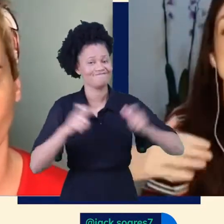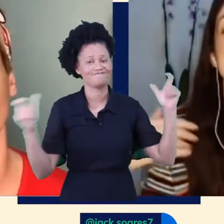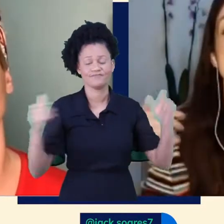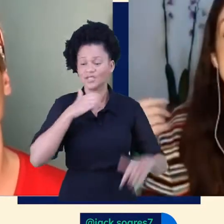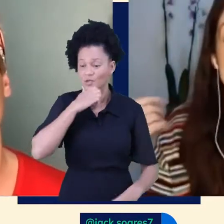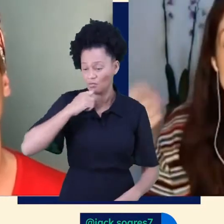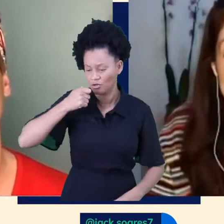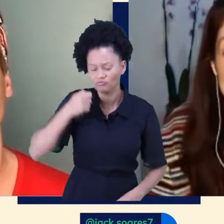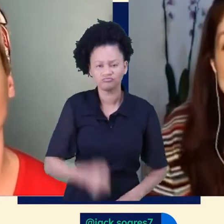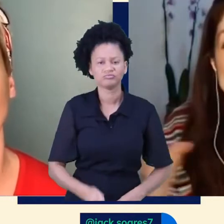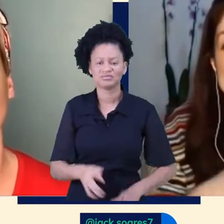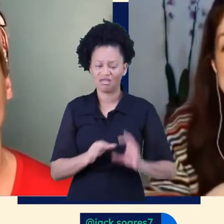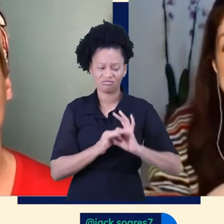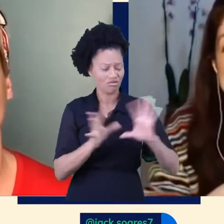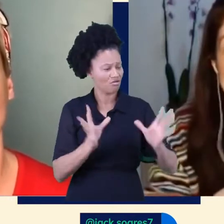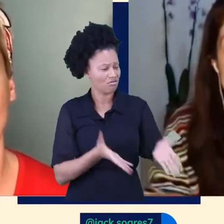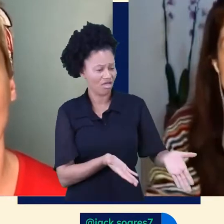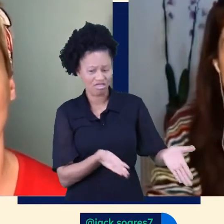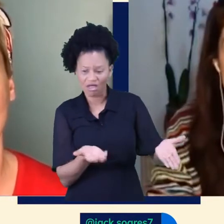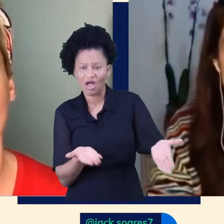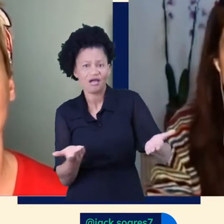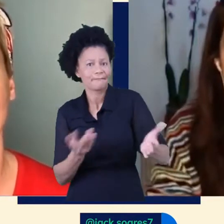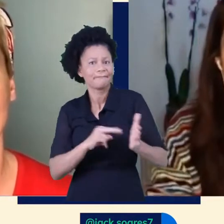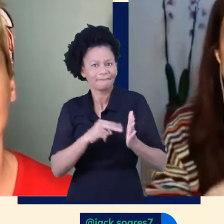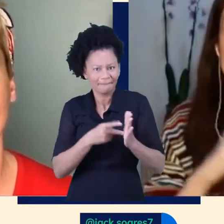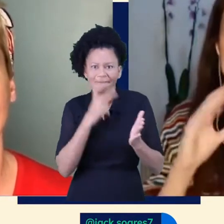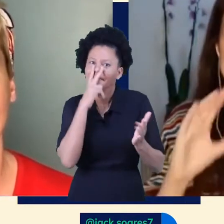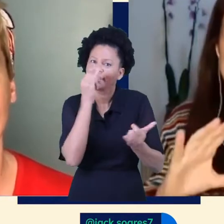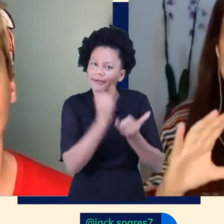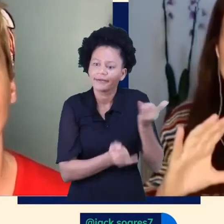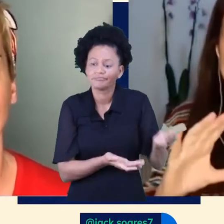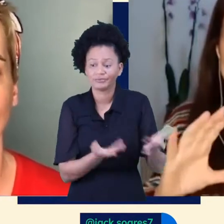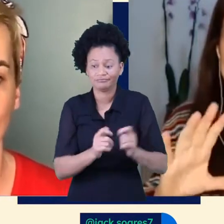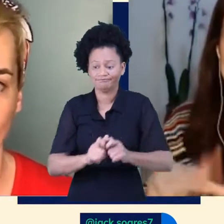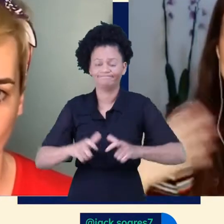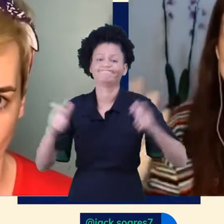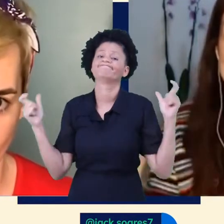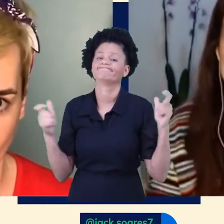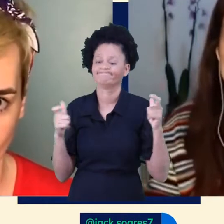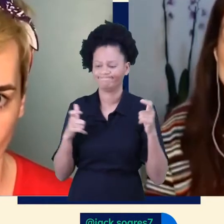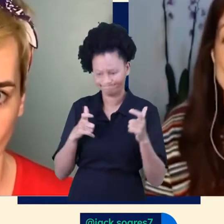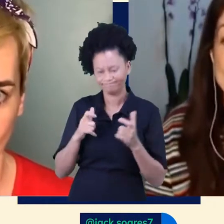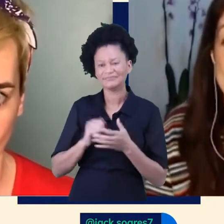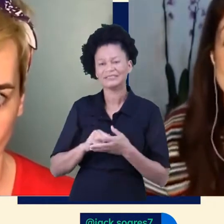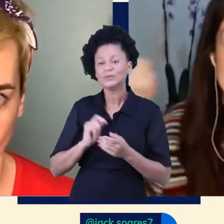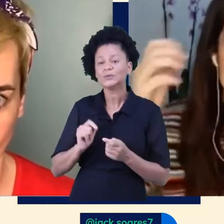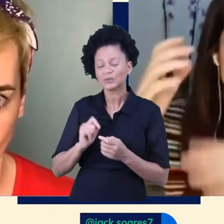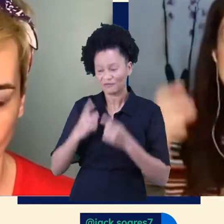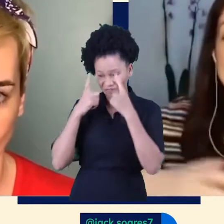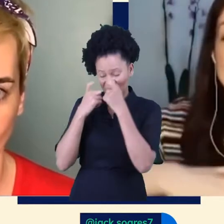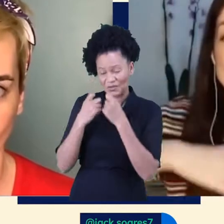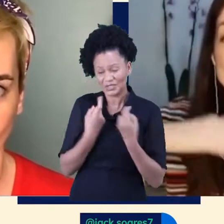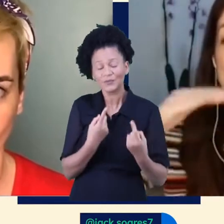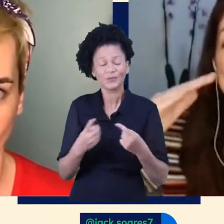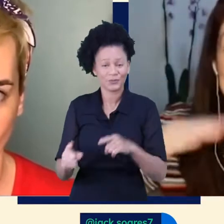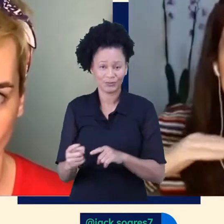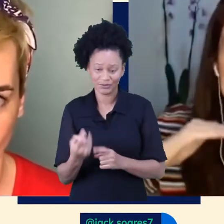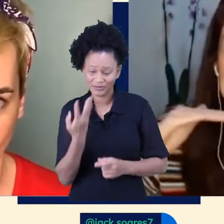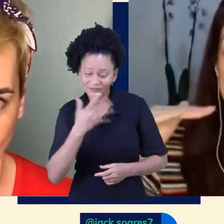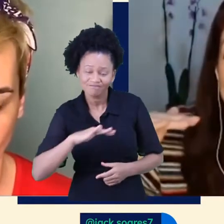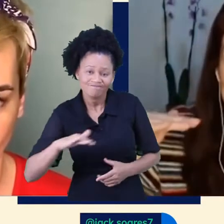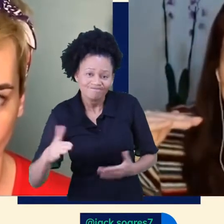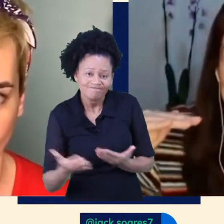por isso que a gente tem tanto abuso sexual de crianças, tá bom? Então, gênero, gente, são essas construções sociais. E dependendo do